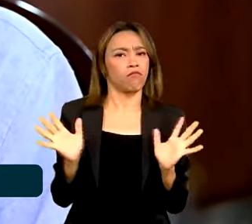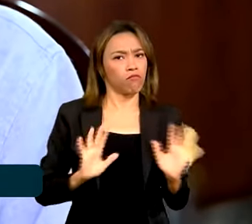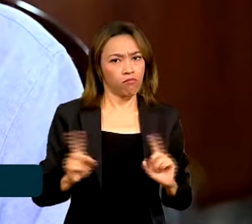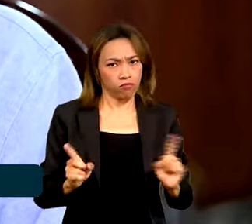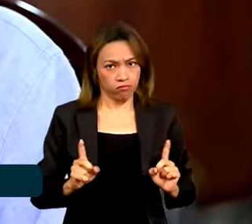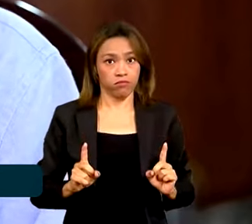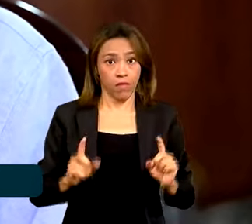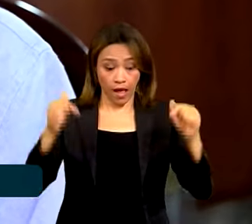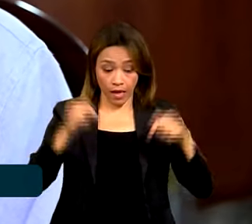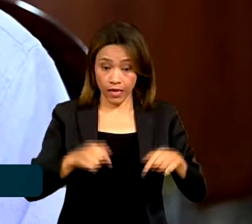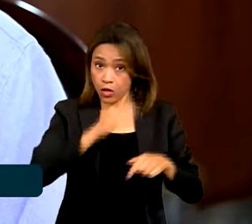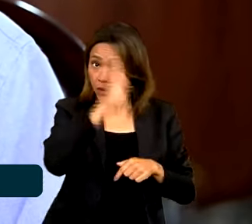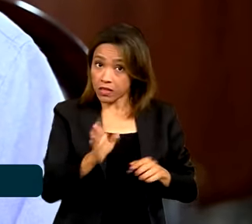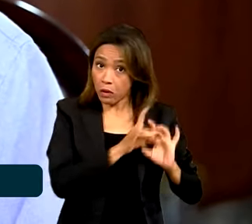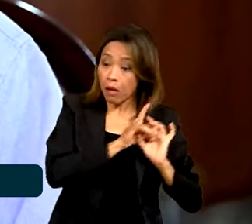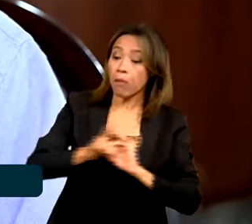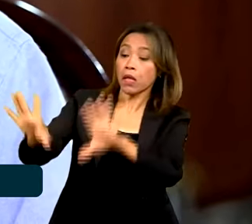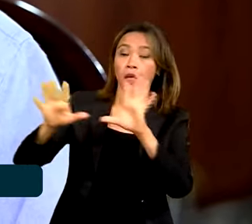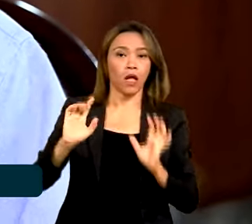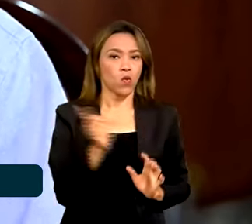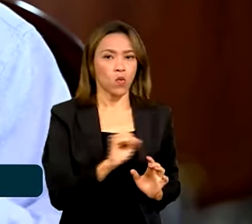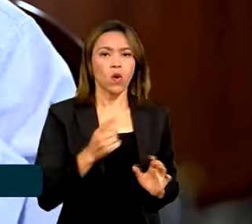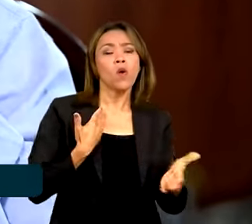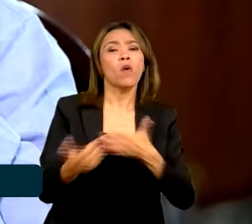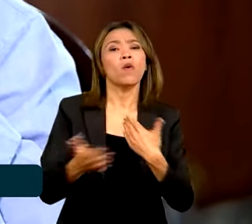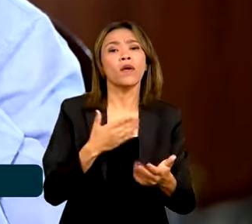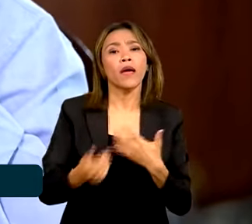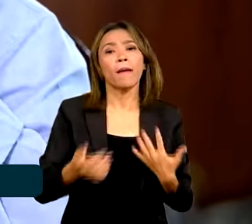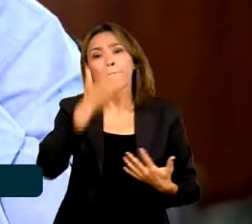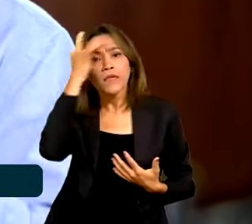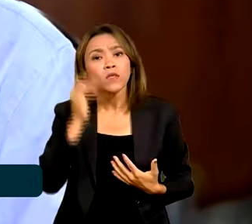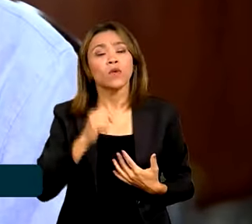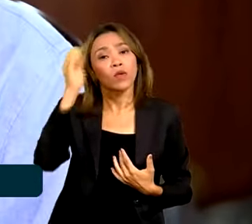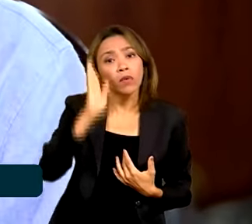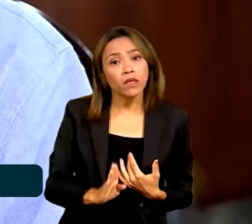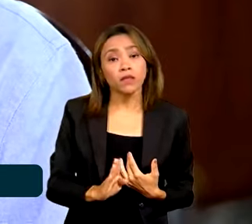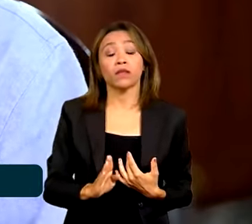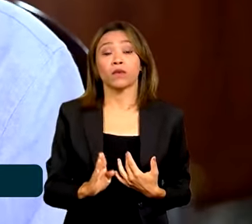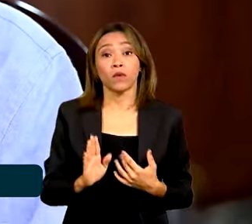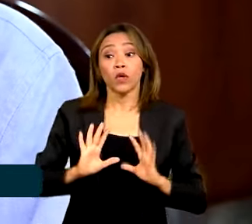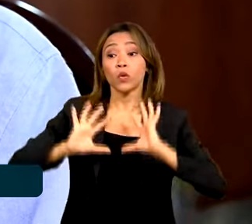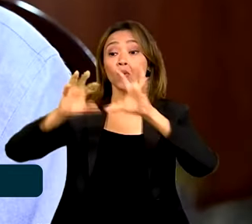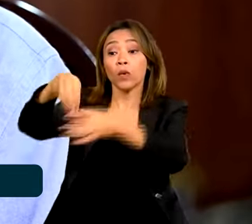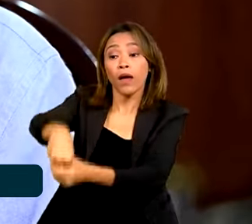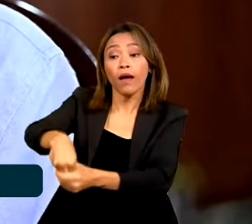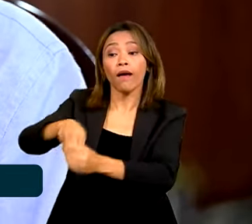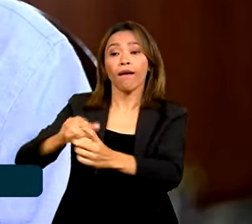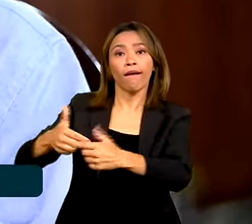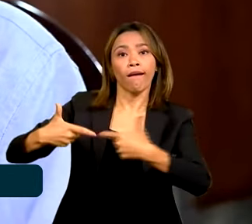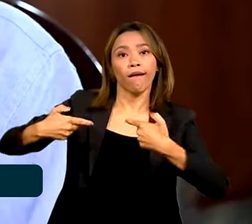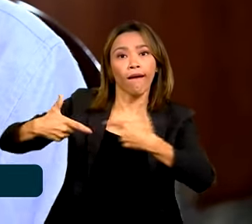ninguém qualquer brasileiro que tiver dentro do da área de guerra que precisar voltar pro